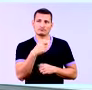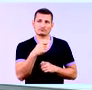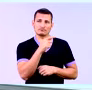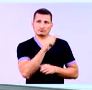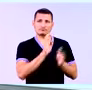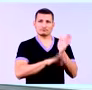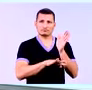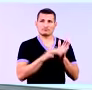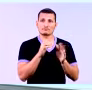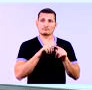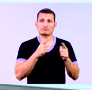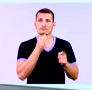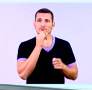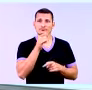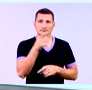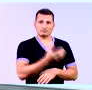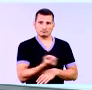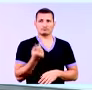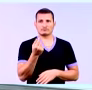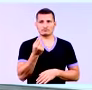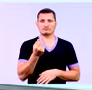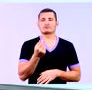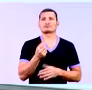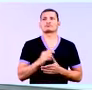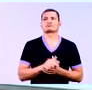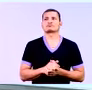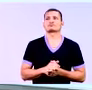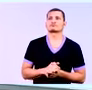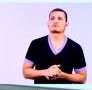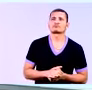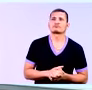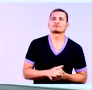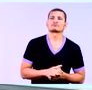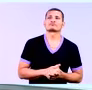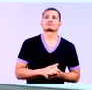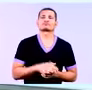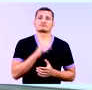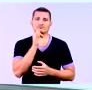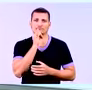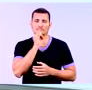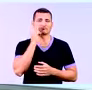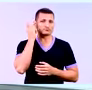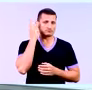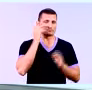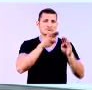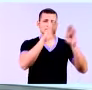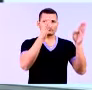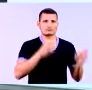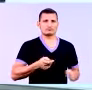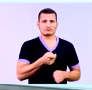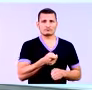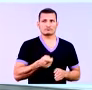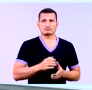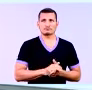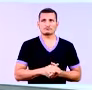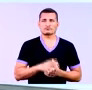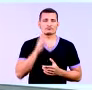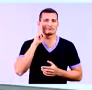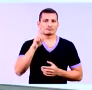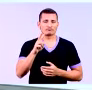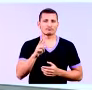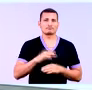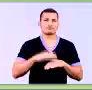que efetivamente ele chegue na sua mão, tá? Estamos considerando situações normais de funcionamento de um caixa eletrônico. Mas vamos ver mais alguns